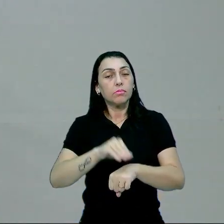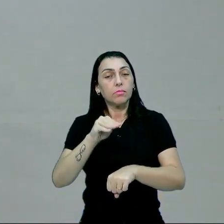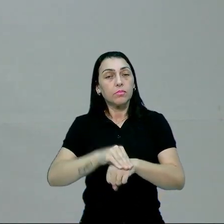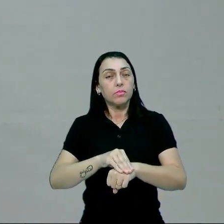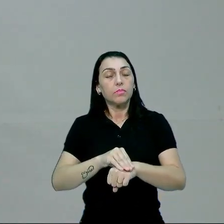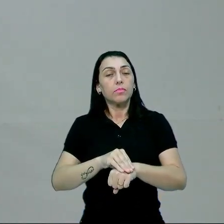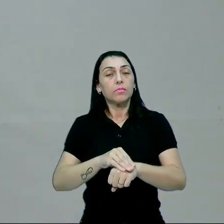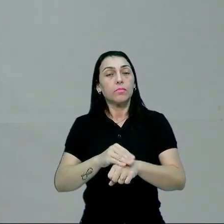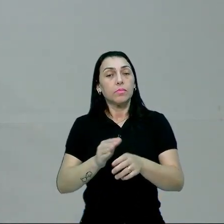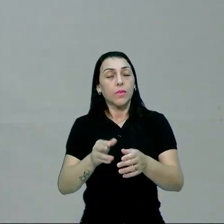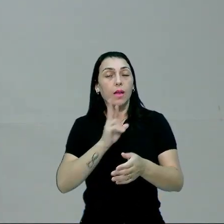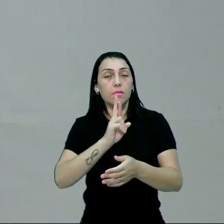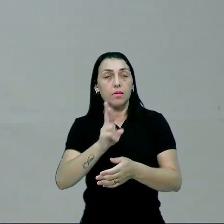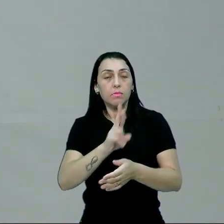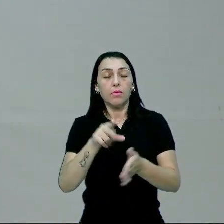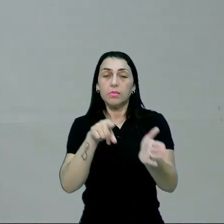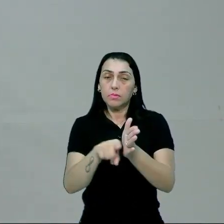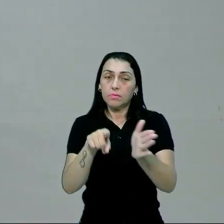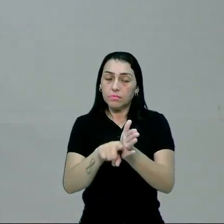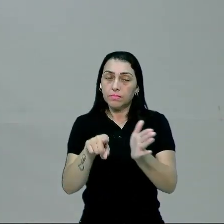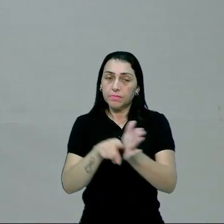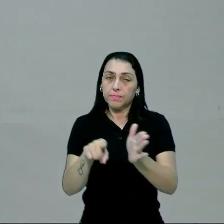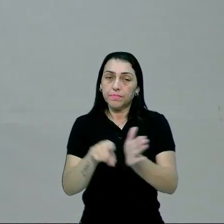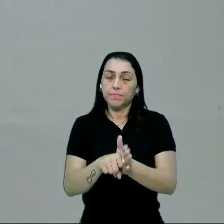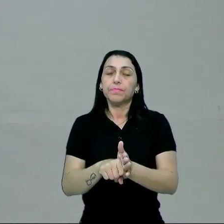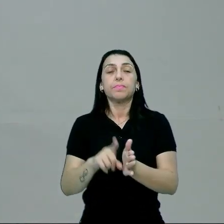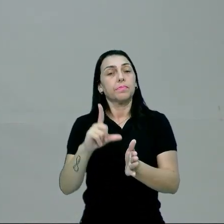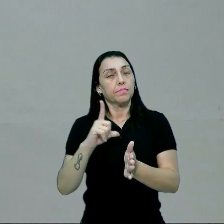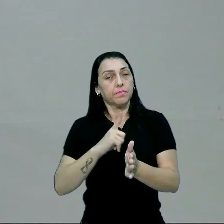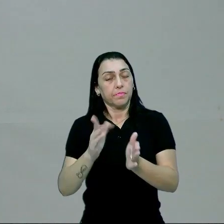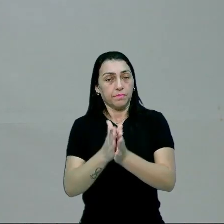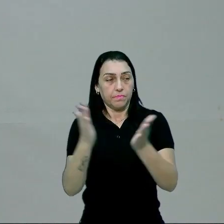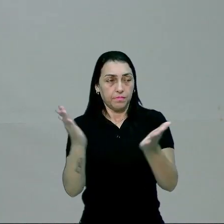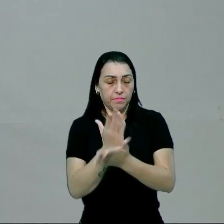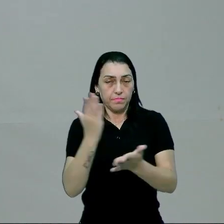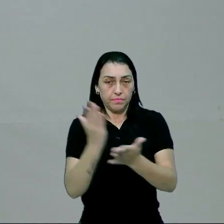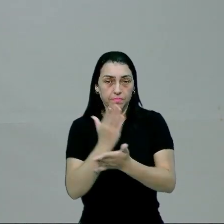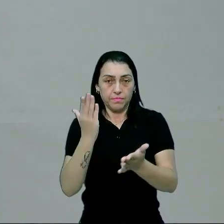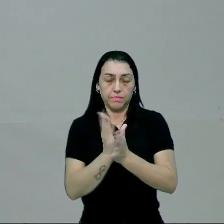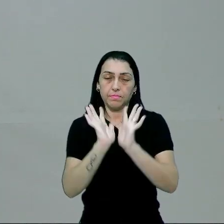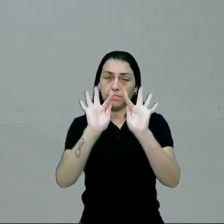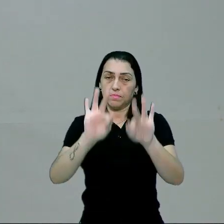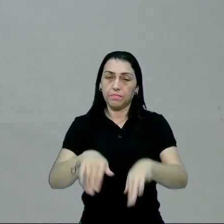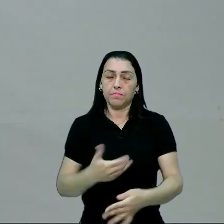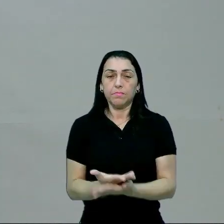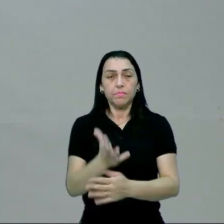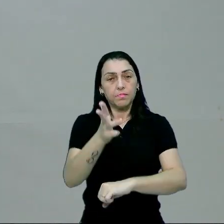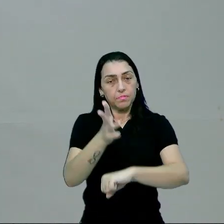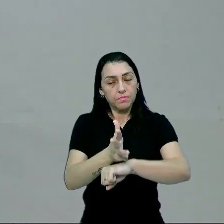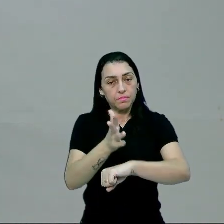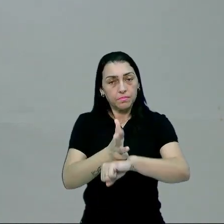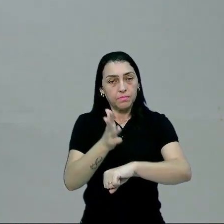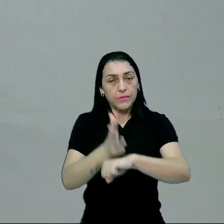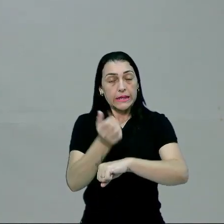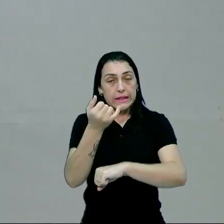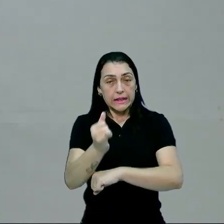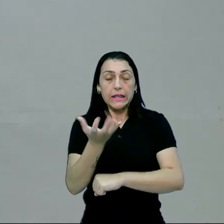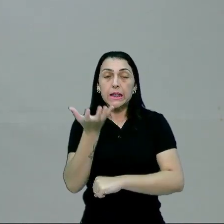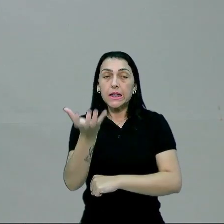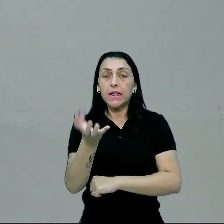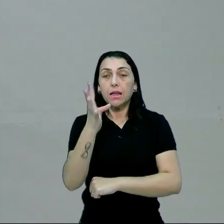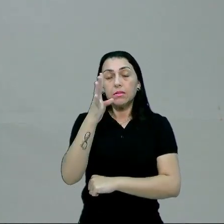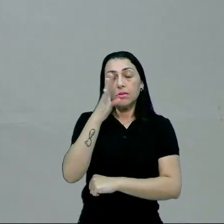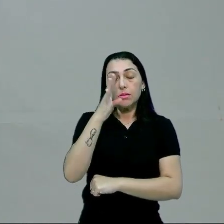através da resolução dos exercícios existentes neste livro. Finalizo esta videoaula e se você